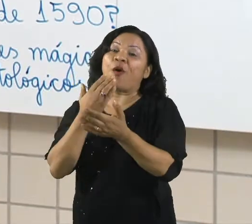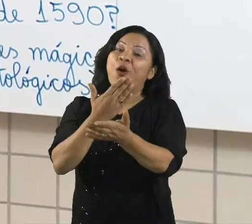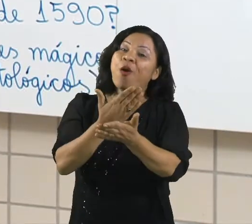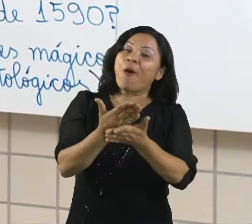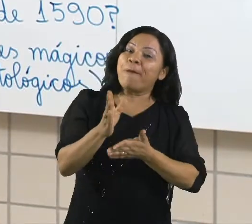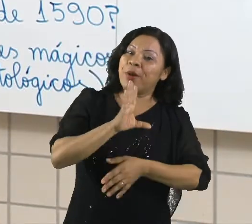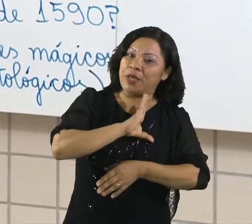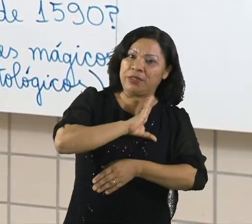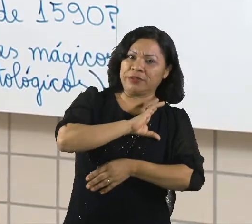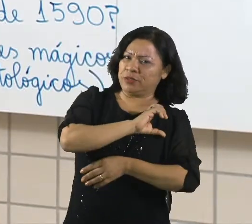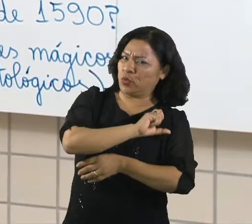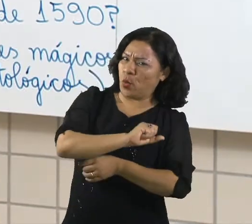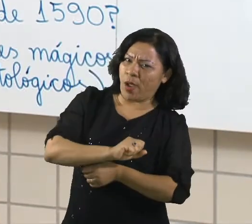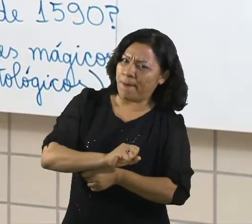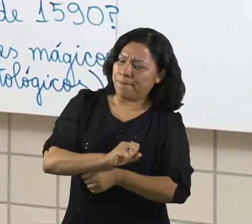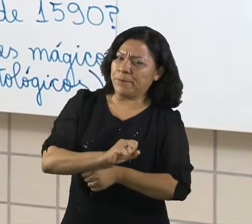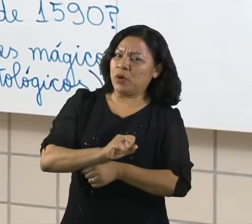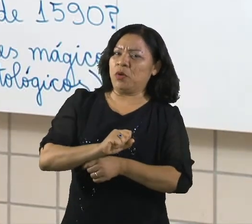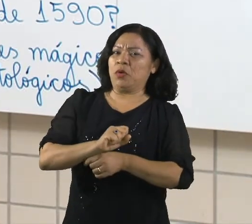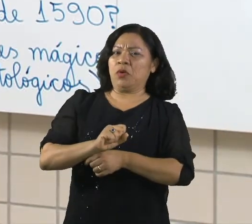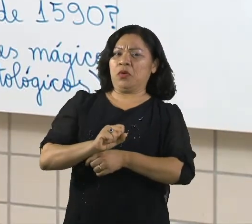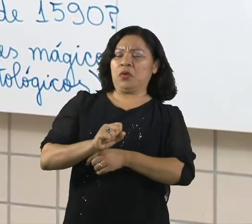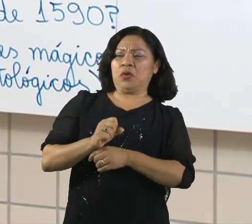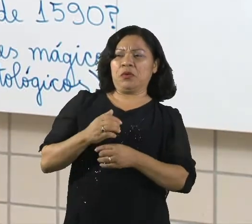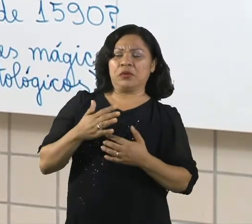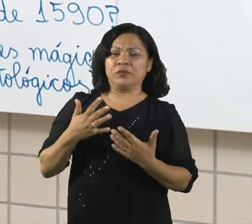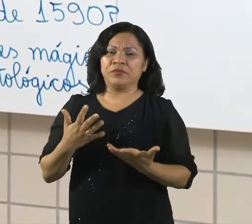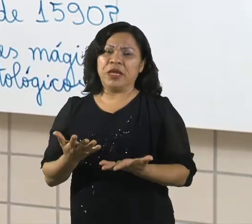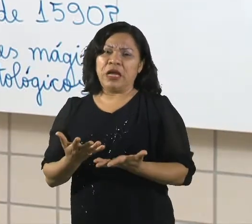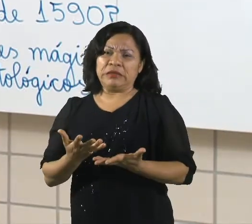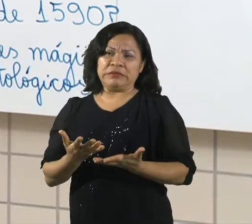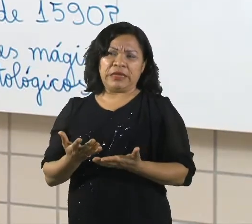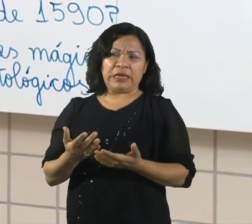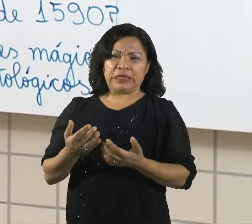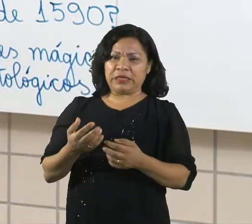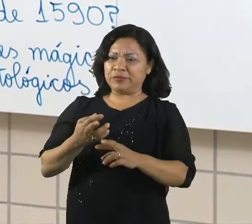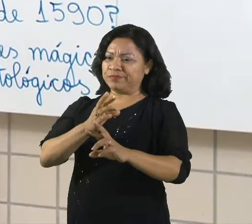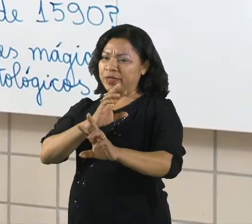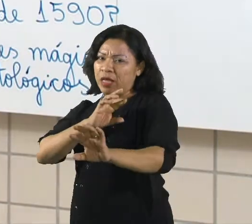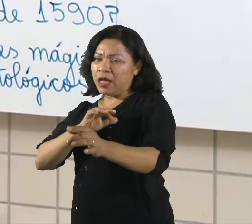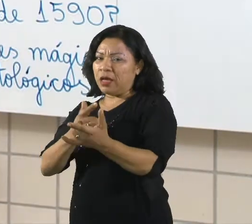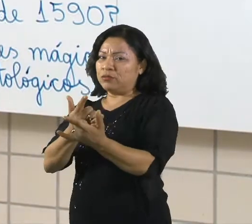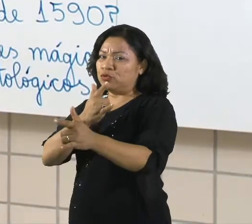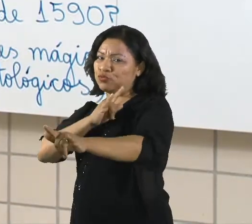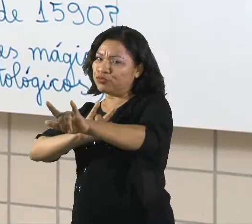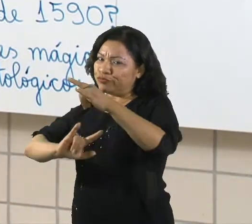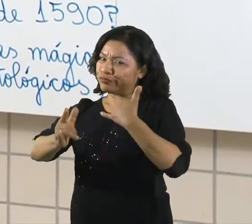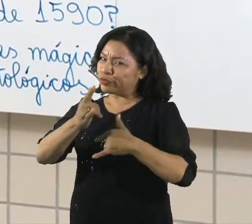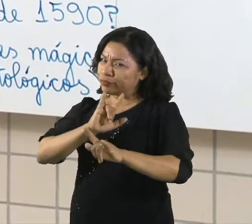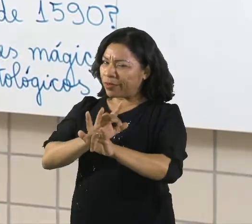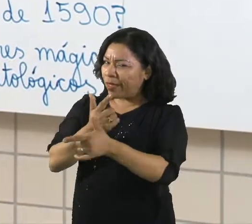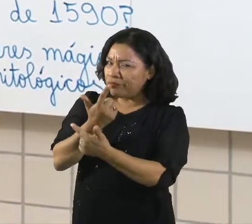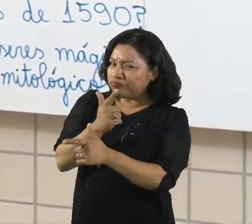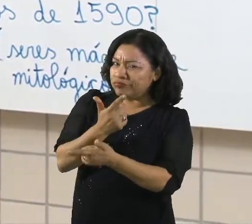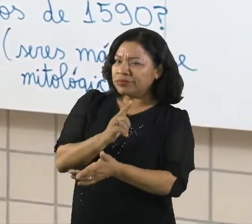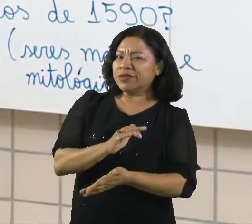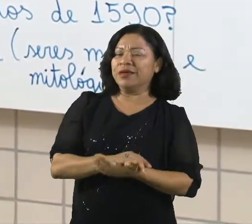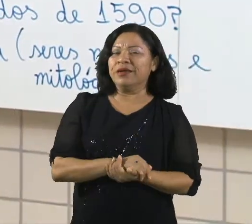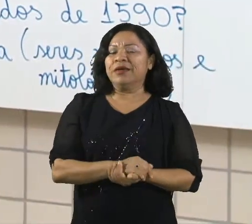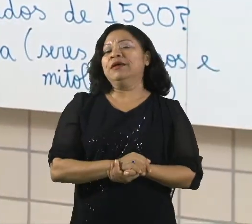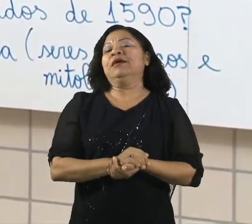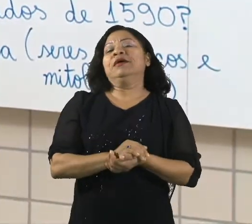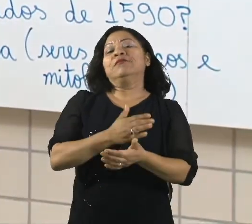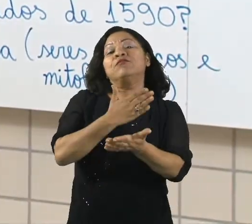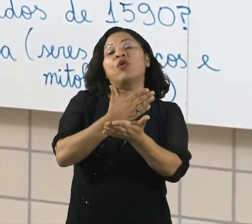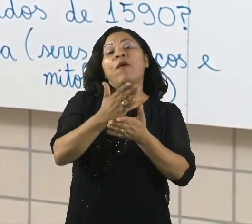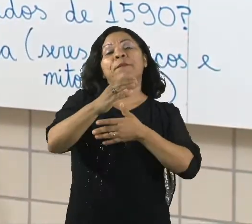não correspondido, que é a temática que Shakespeare trabalha lá em 1590. A gente já